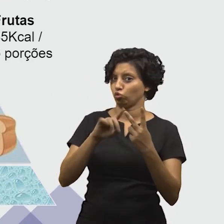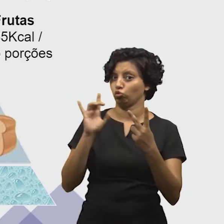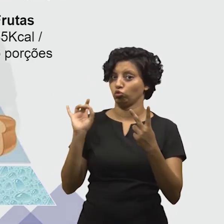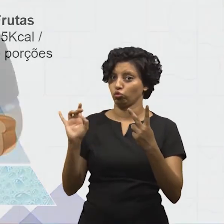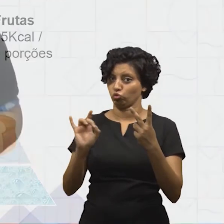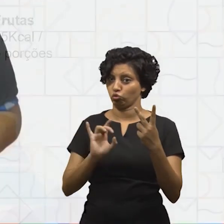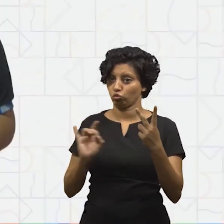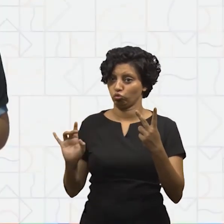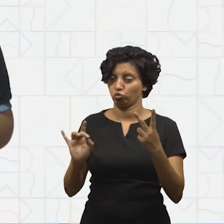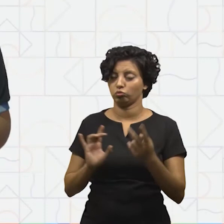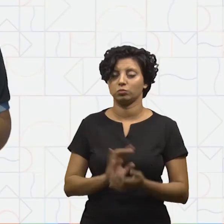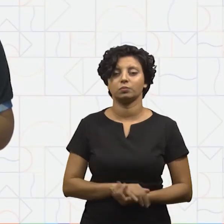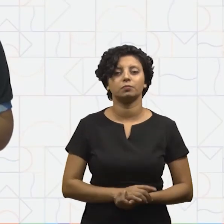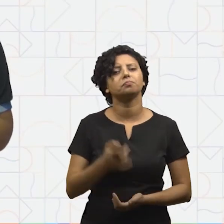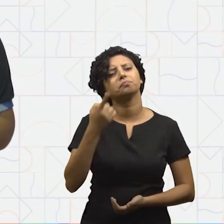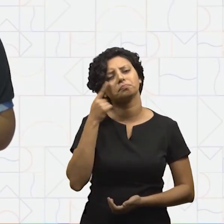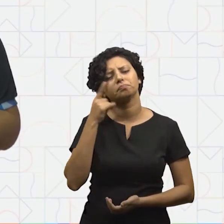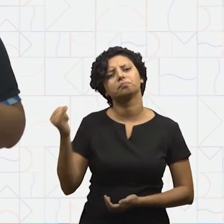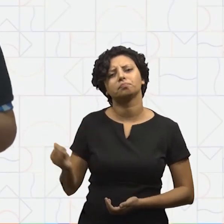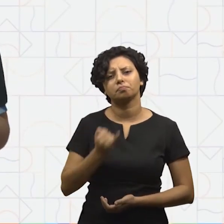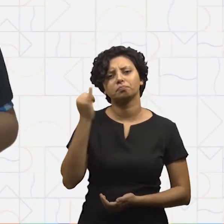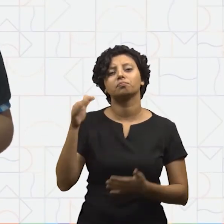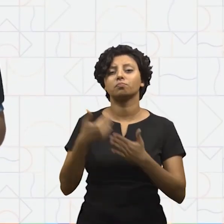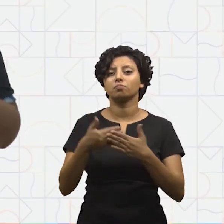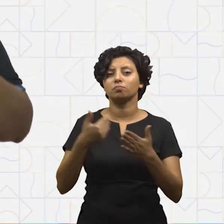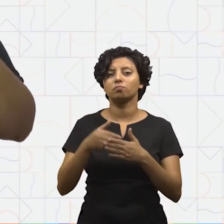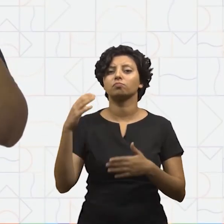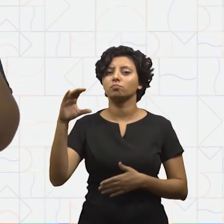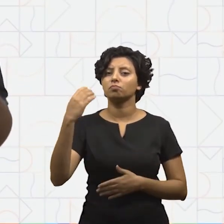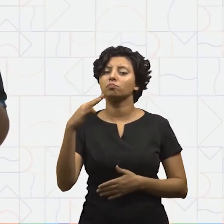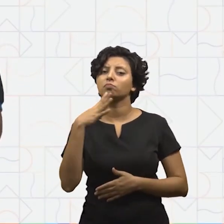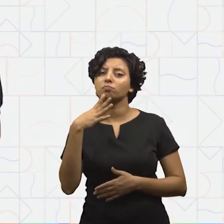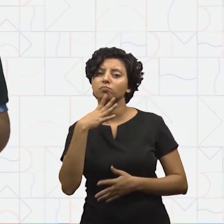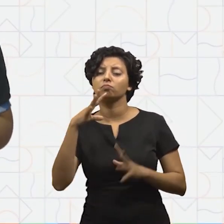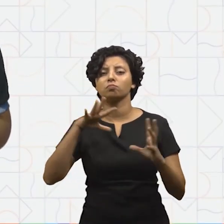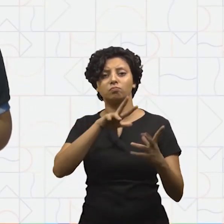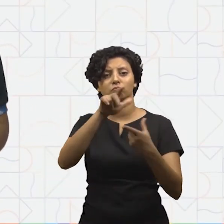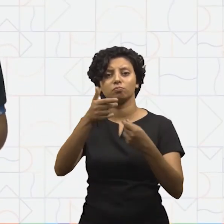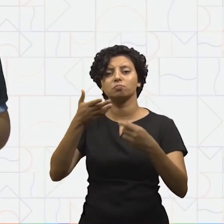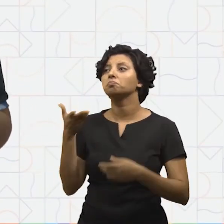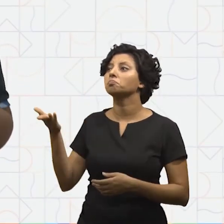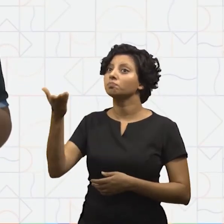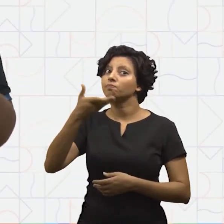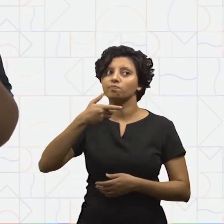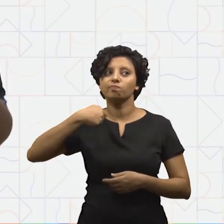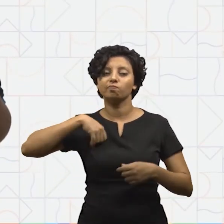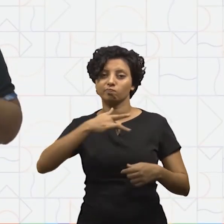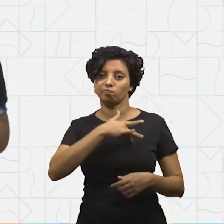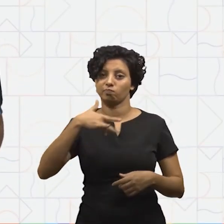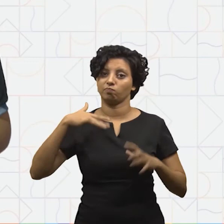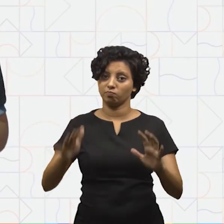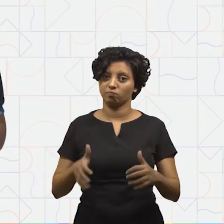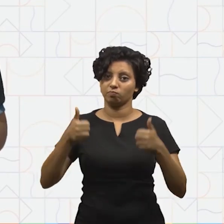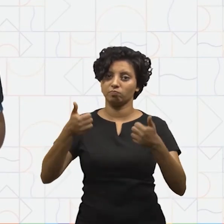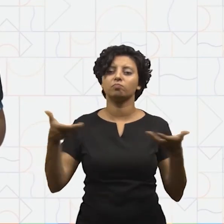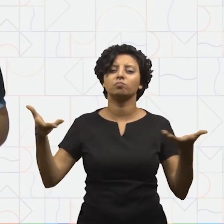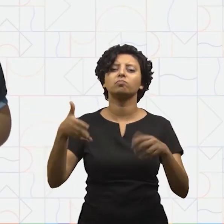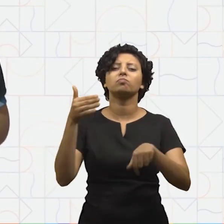cada. Viu como é importante estudar ciência e conhecer o mundo que nos cerca para termos mais